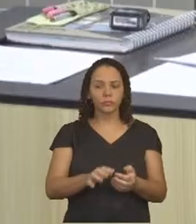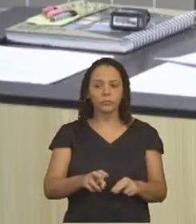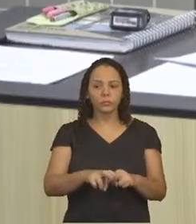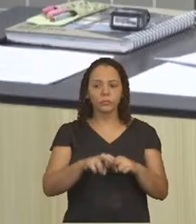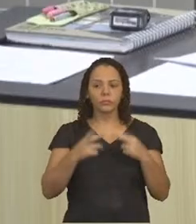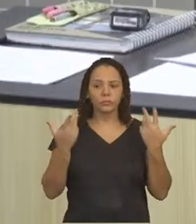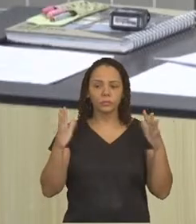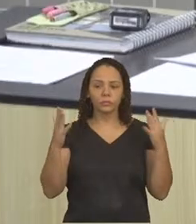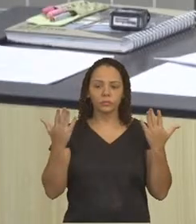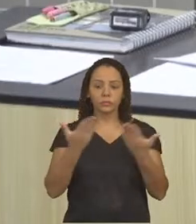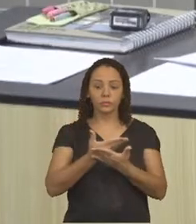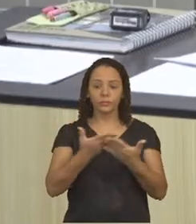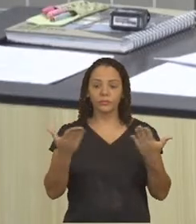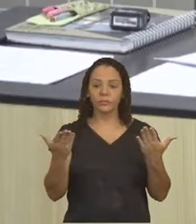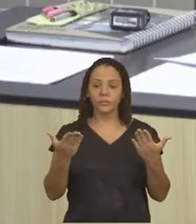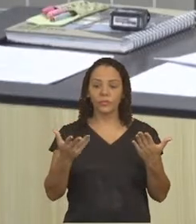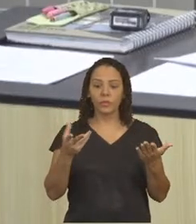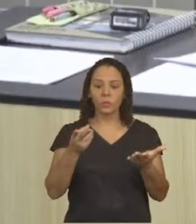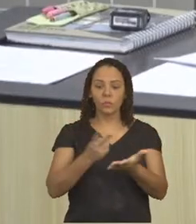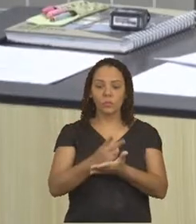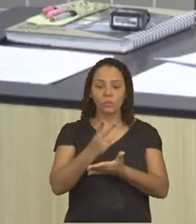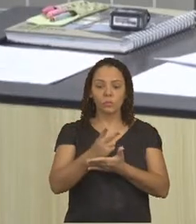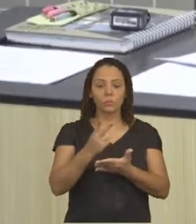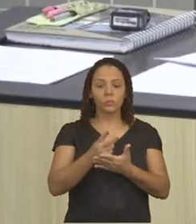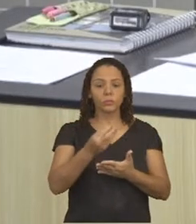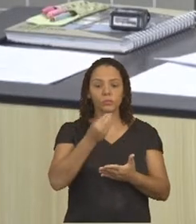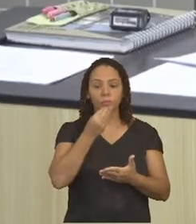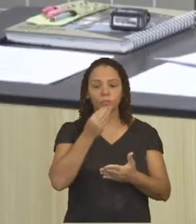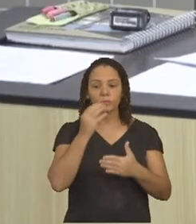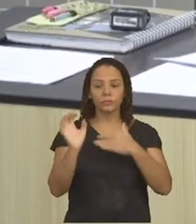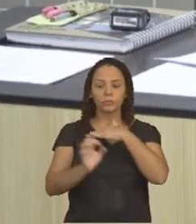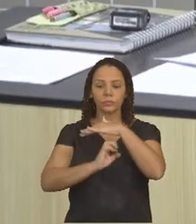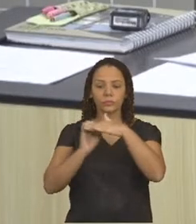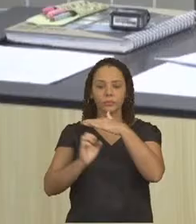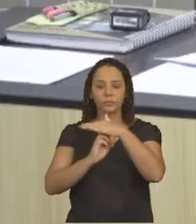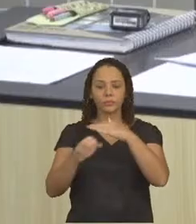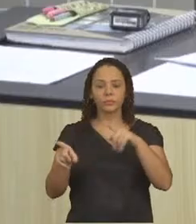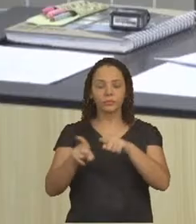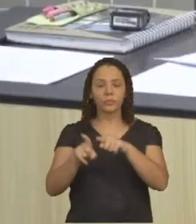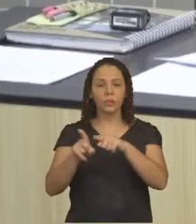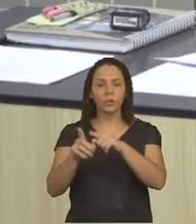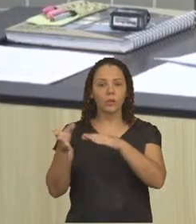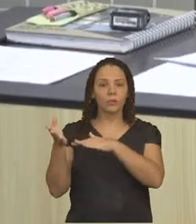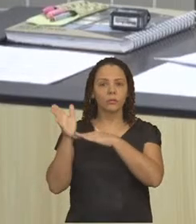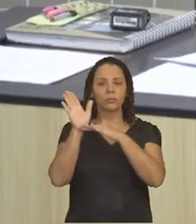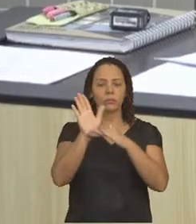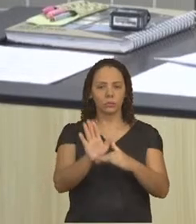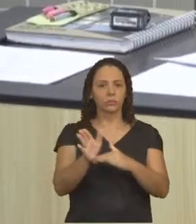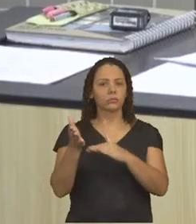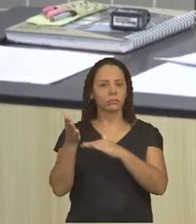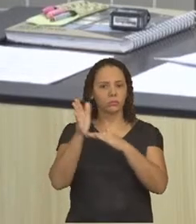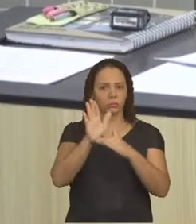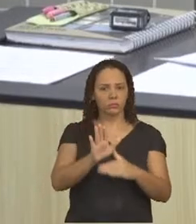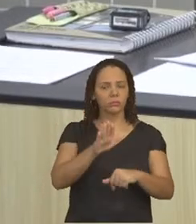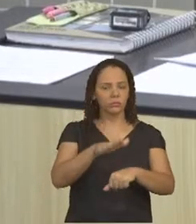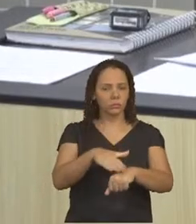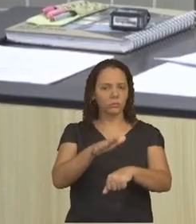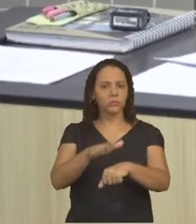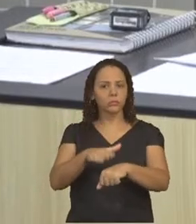parabéns a vocês e bora correr atrás agora das empresas para conseguir captar mais e mais recursos